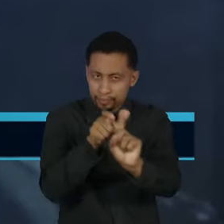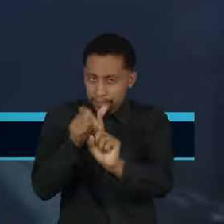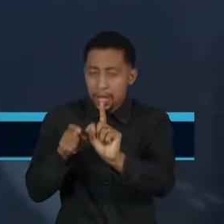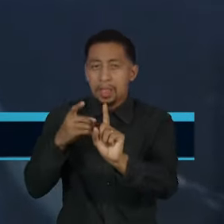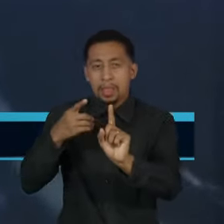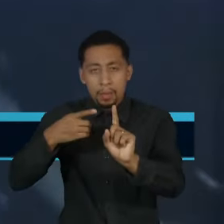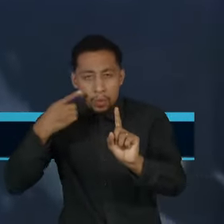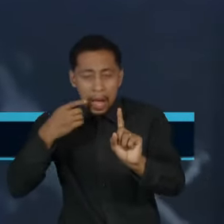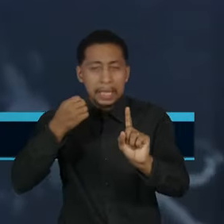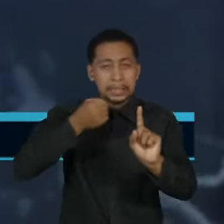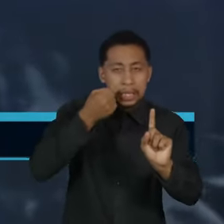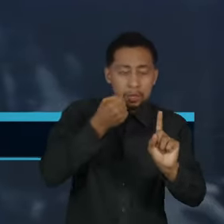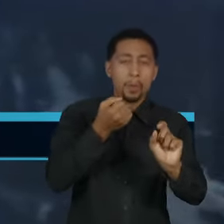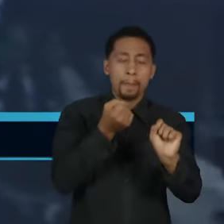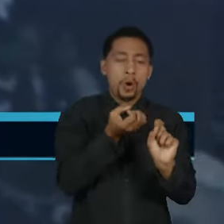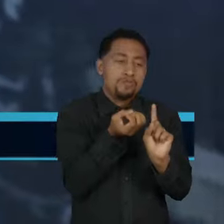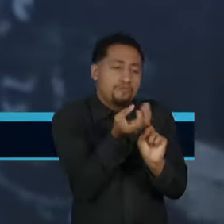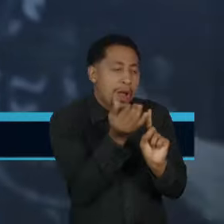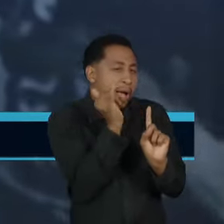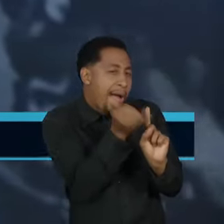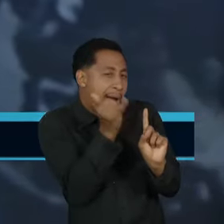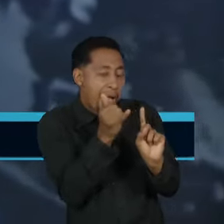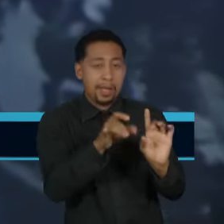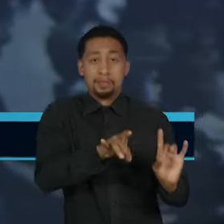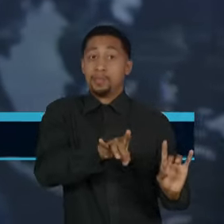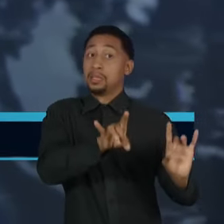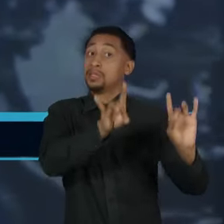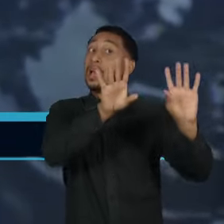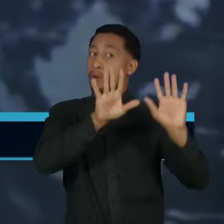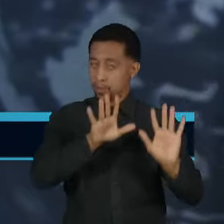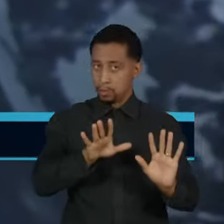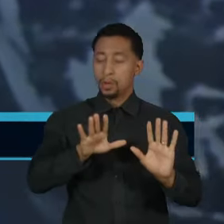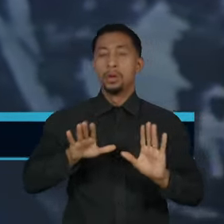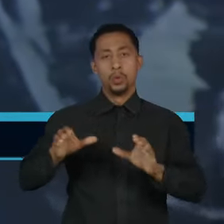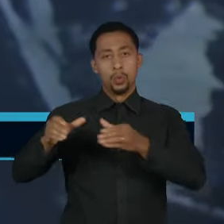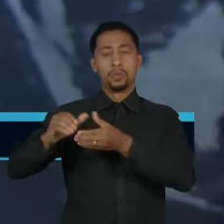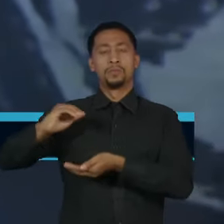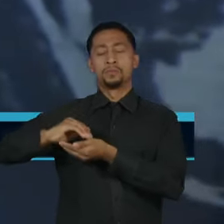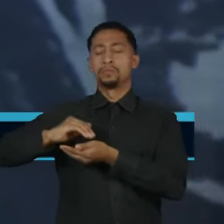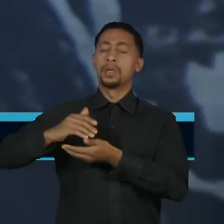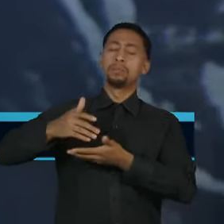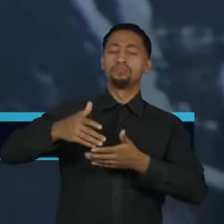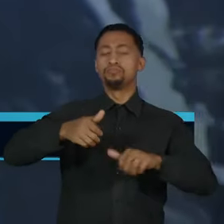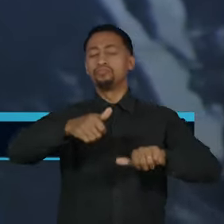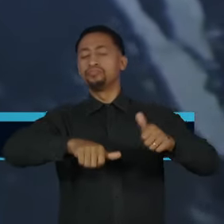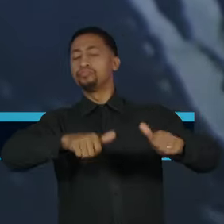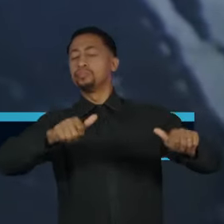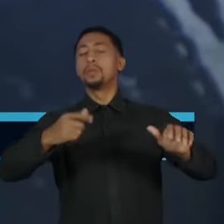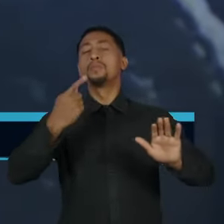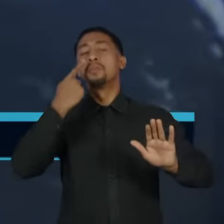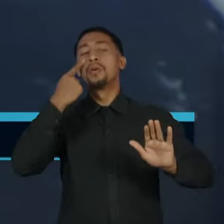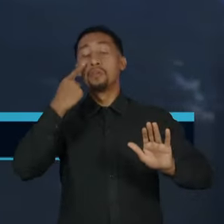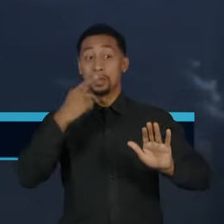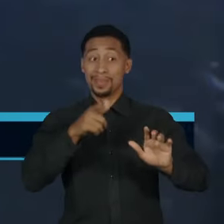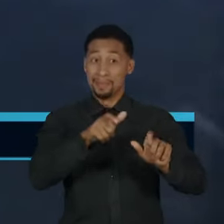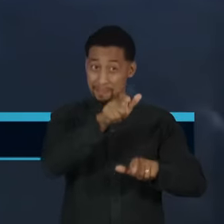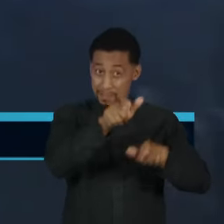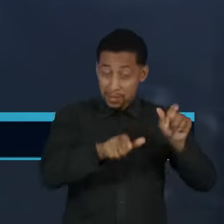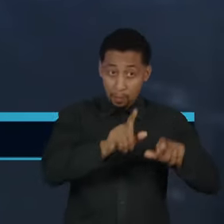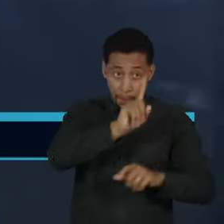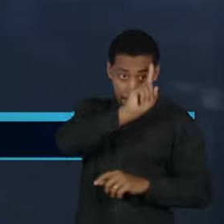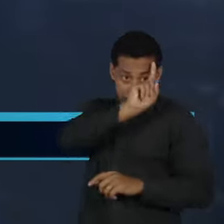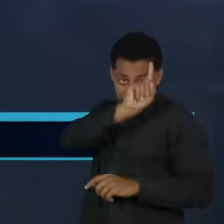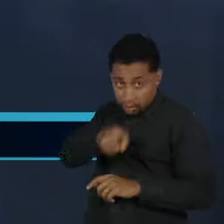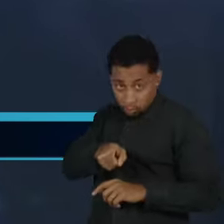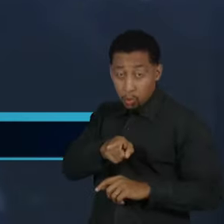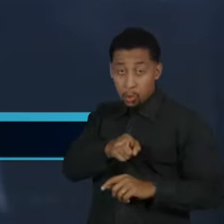e senadores. A Corte decidiu reavaliar os critérios após o andamento das investigações sobre os mandantes do assassinato da